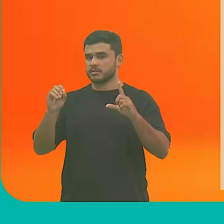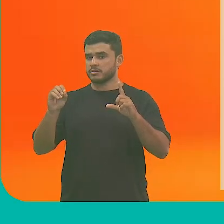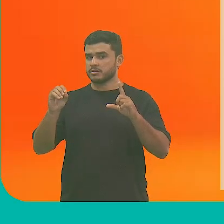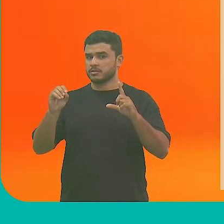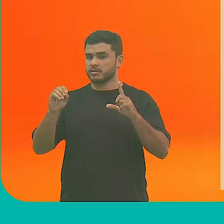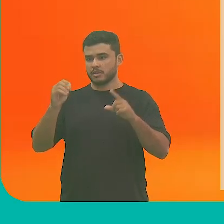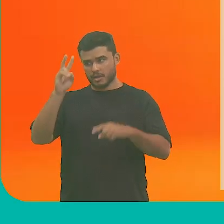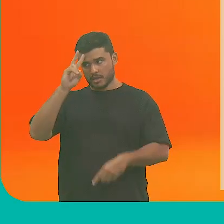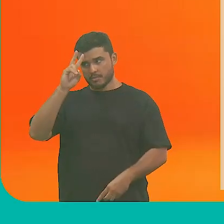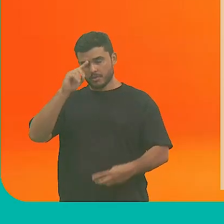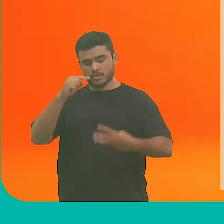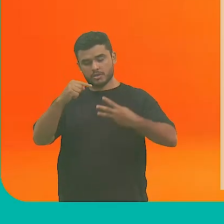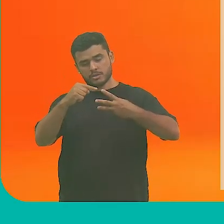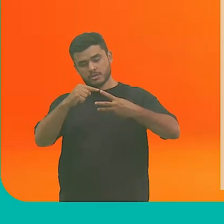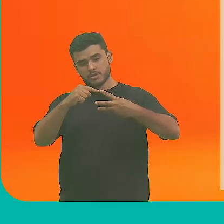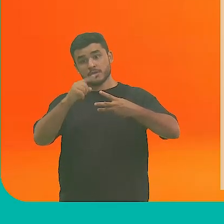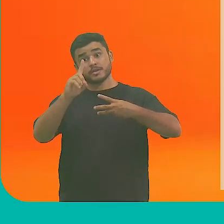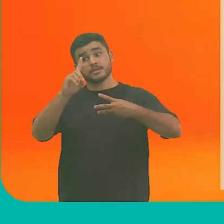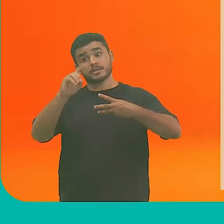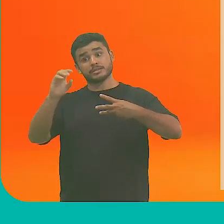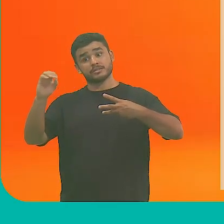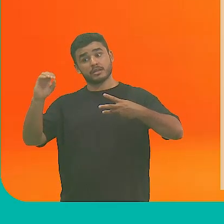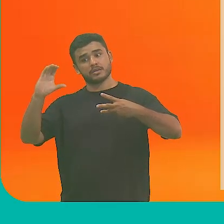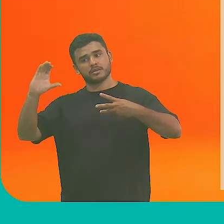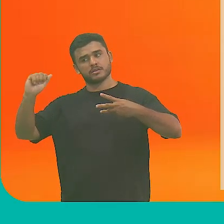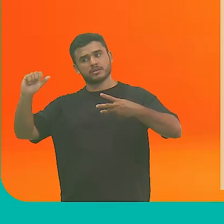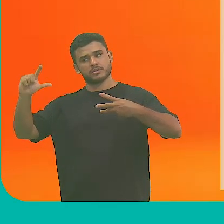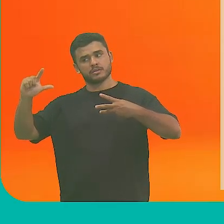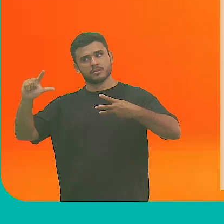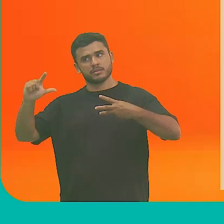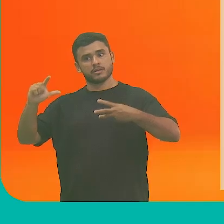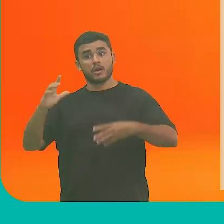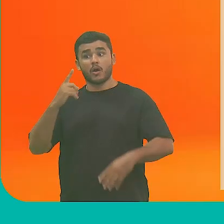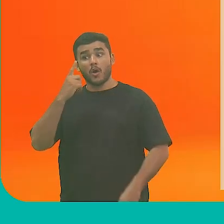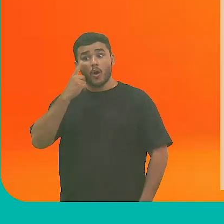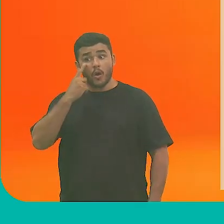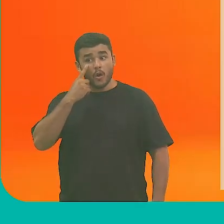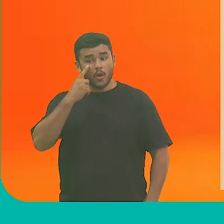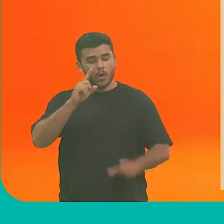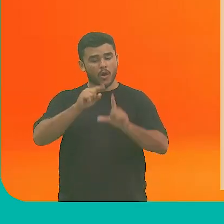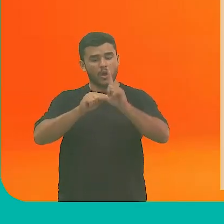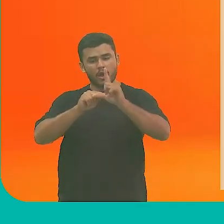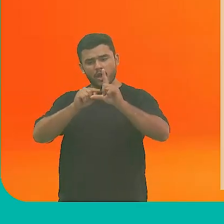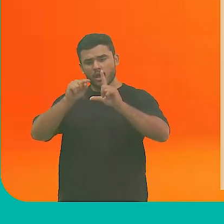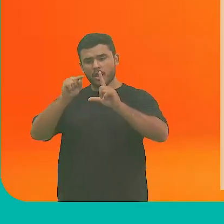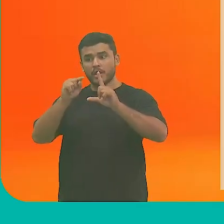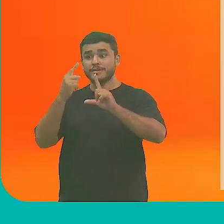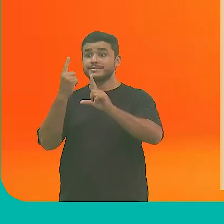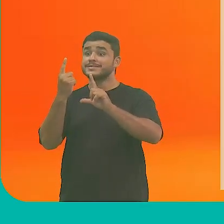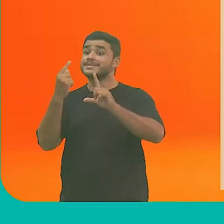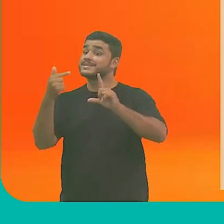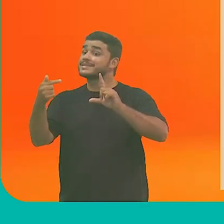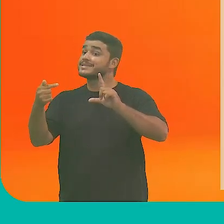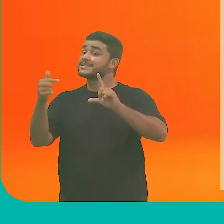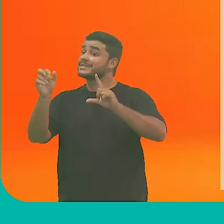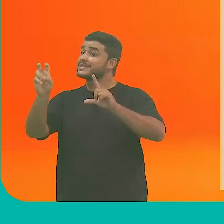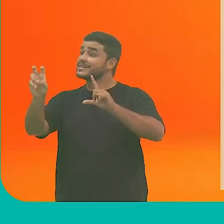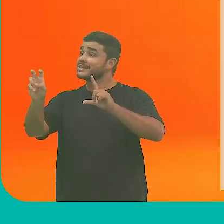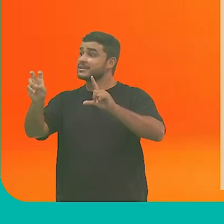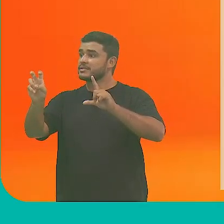100 calorias. No item D, ela está dizendo que na primeira meia hora ela está